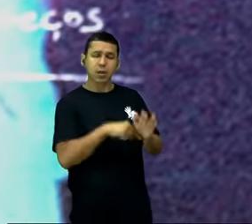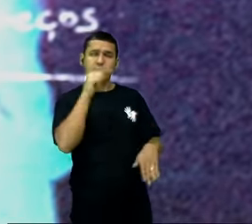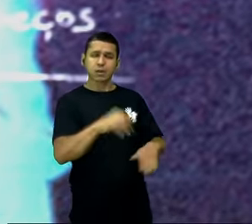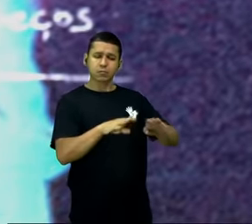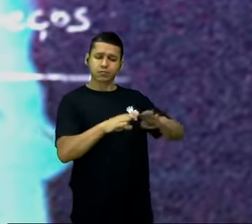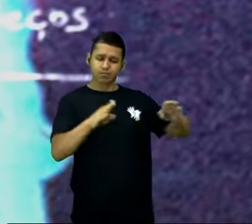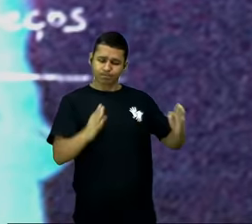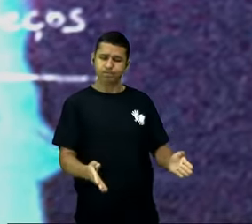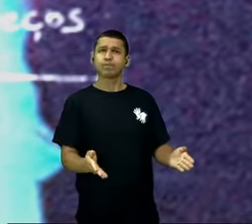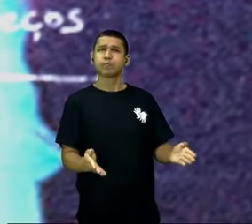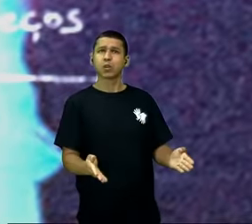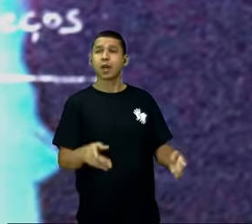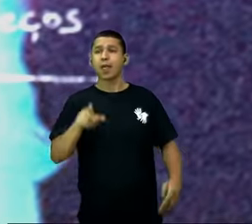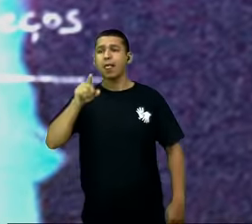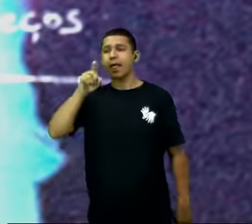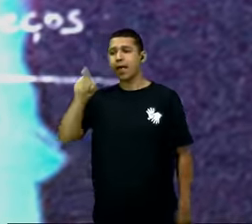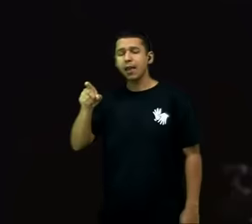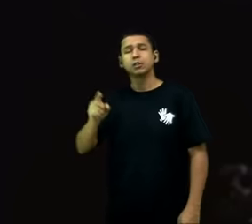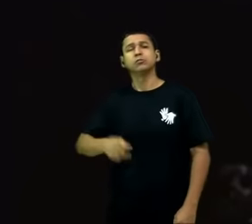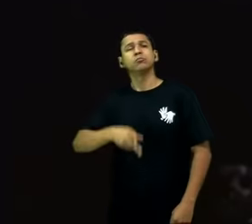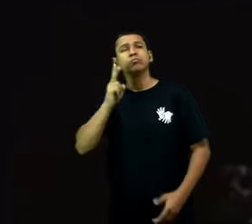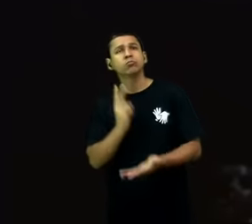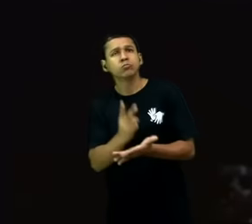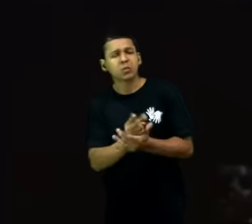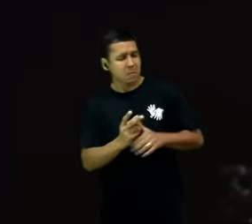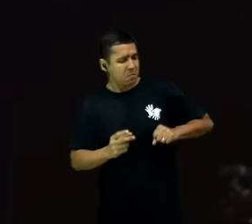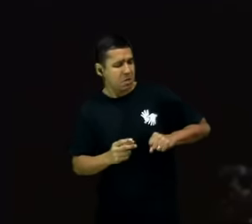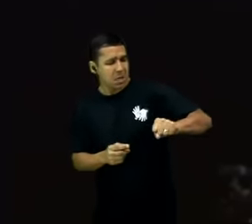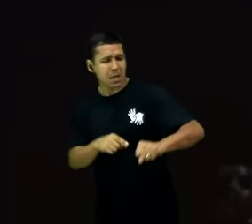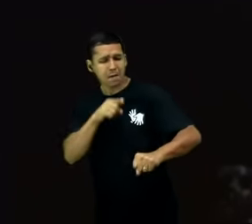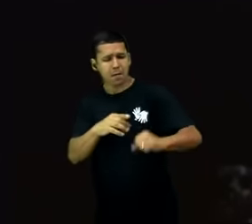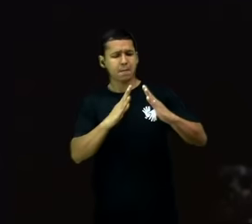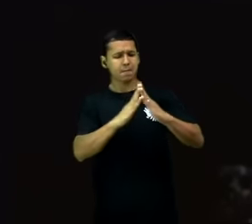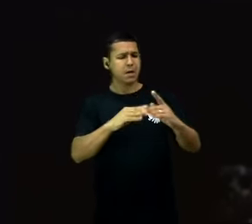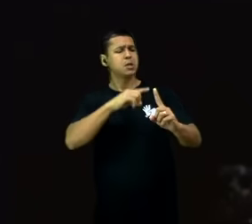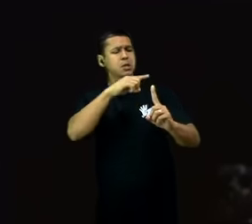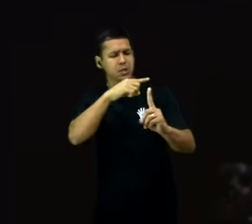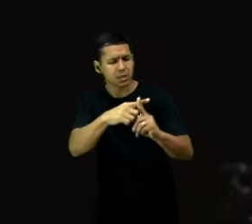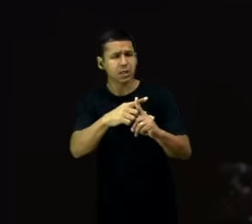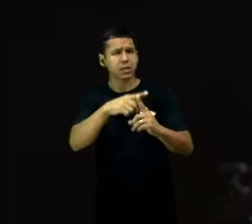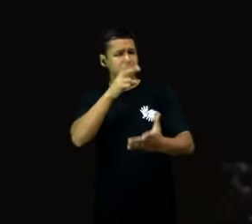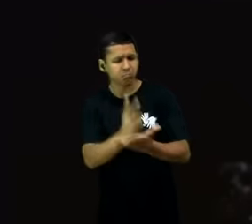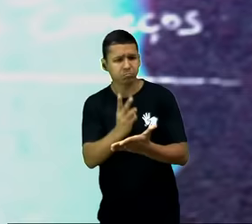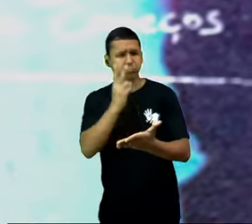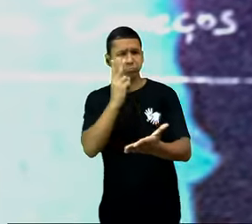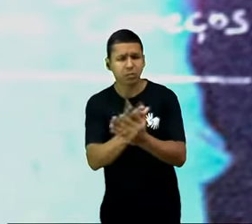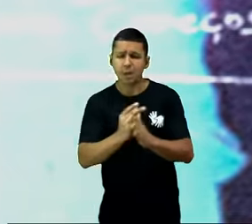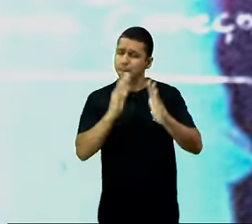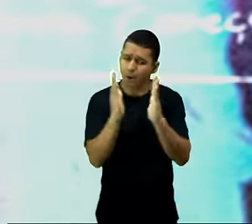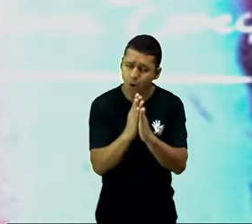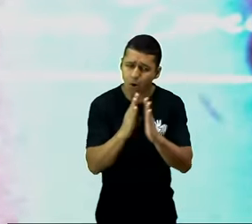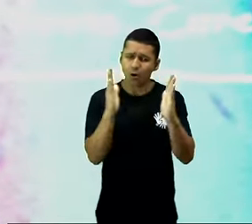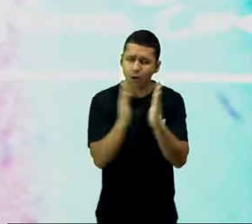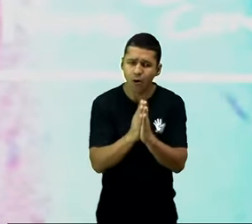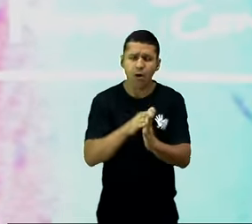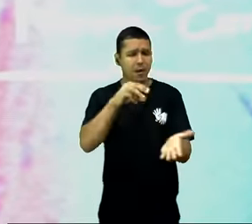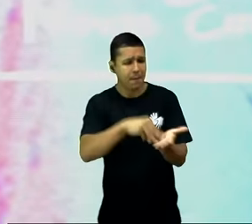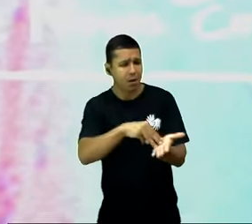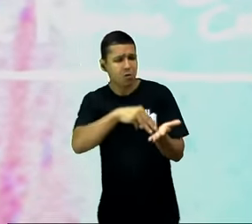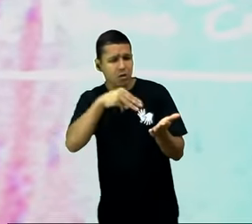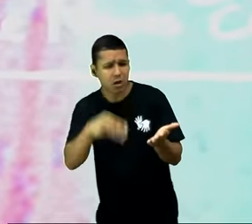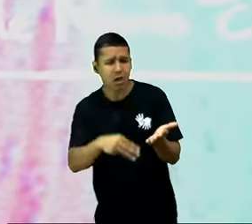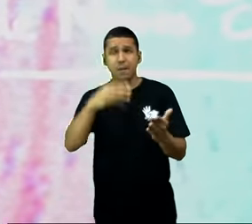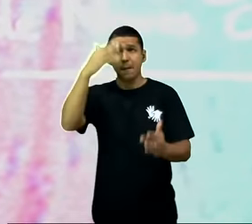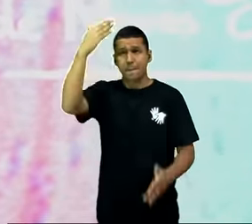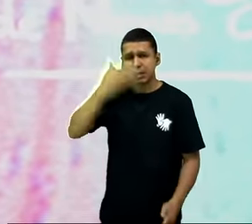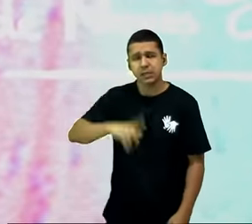tive pais que nunca me deixaram de trazer para a igreja, nunca me deixaram de trazer para o altar, nunca me deixaram de levar para a igreja, para o ministério, para a presença de